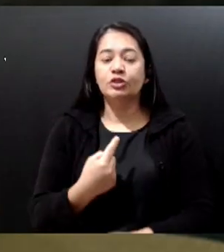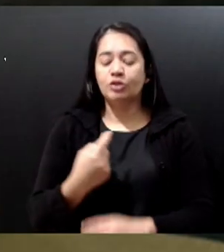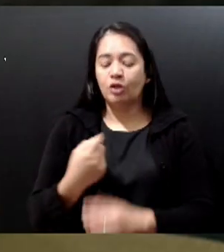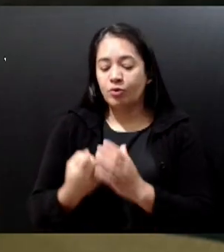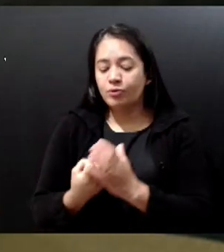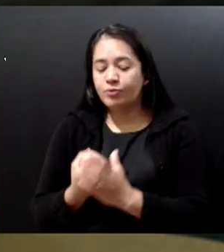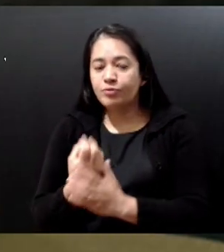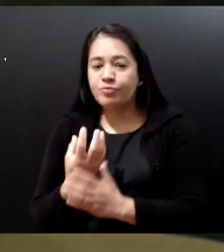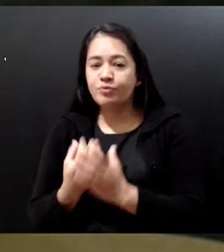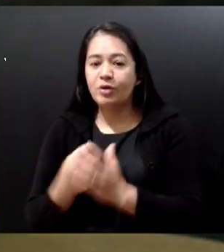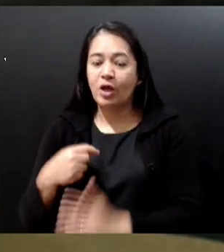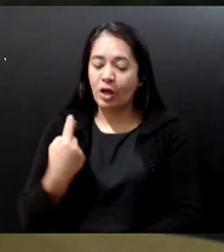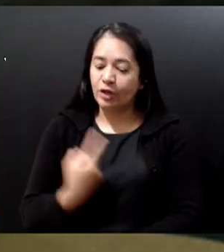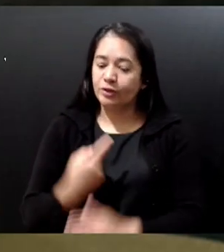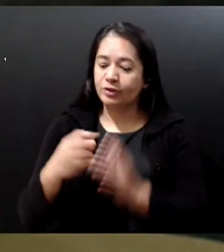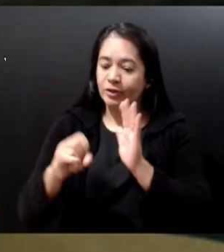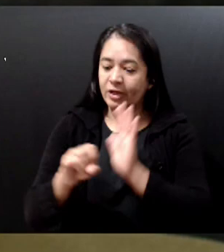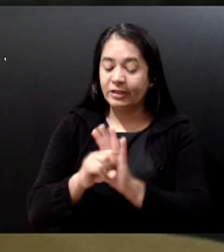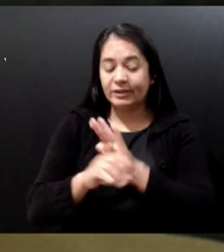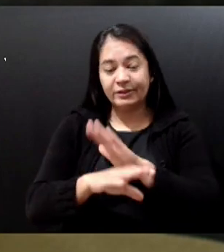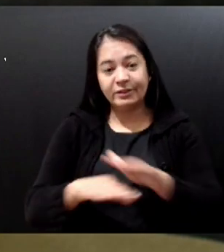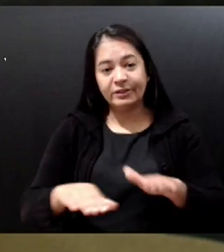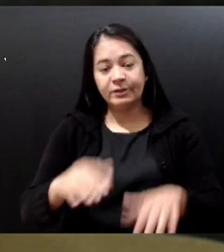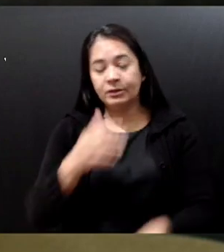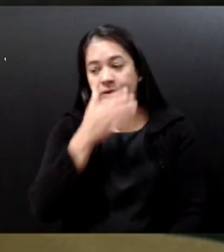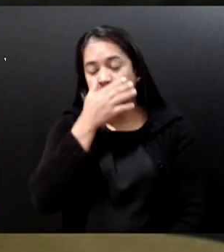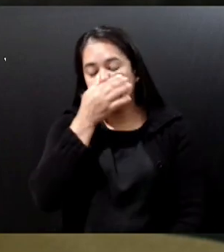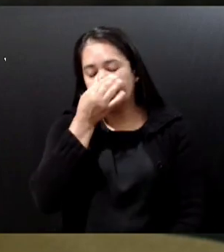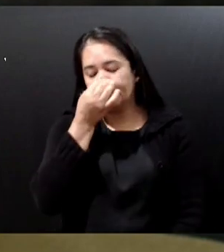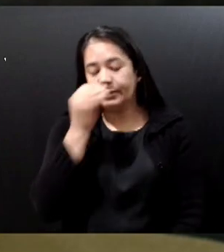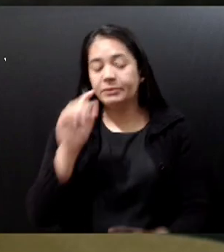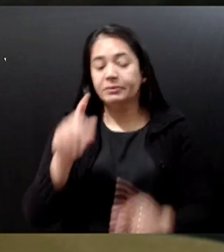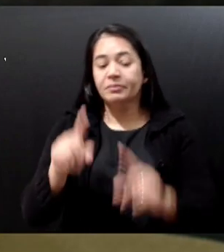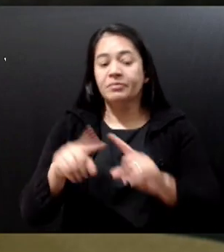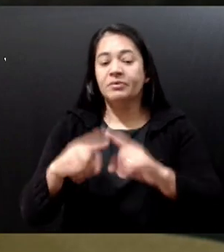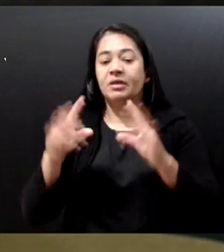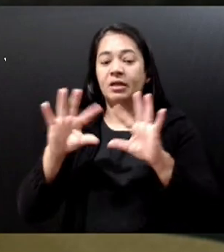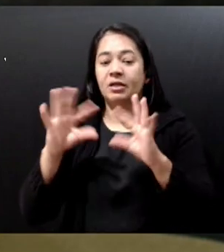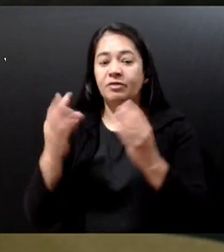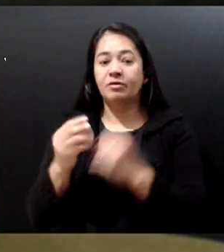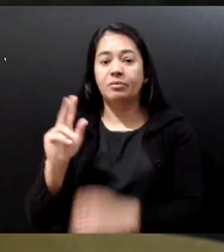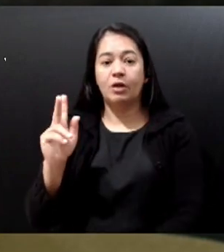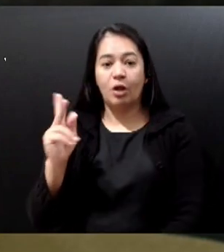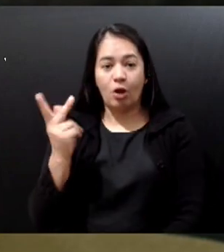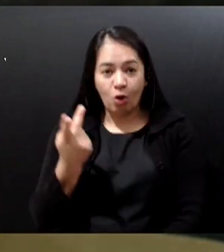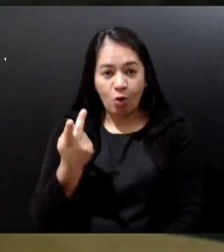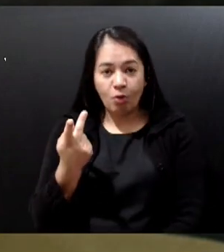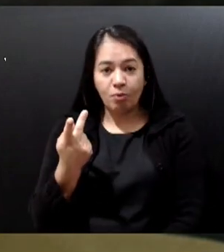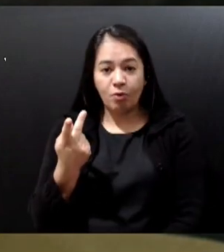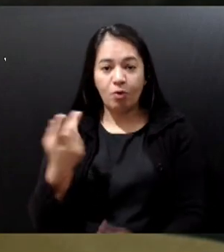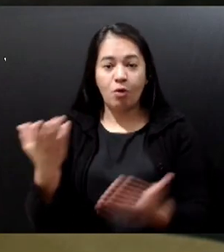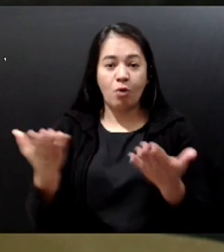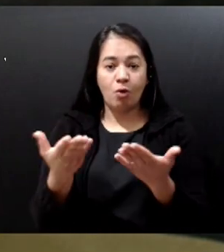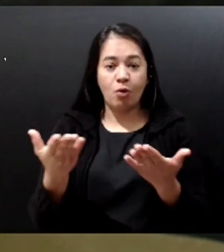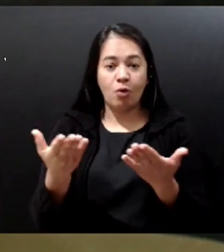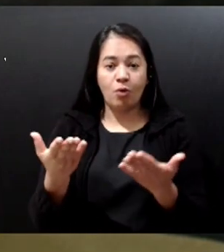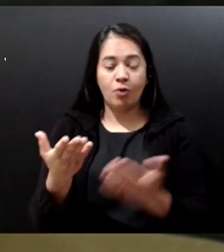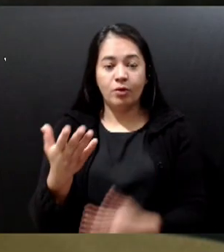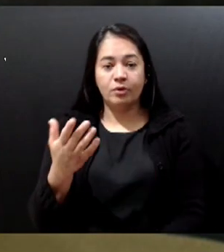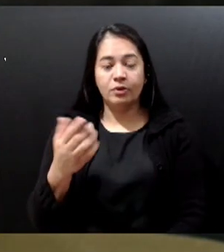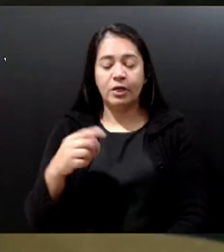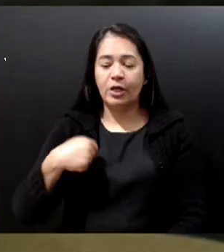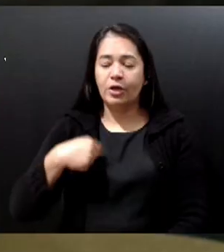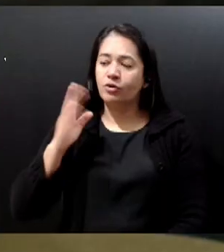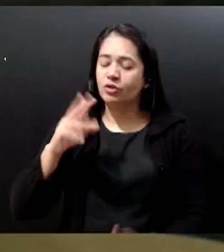dessa criança. E no caso dessas famílias homoafetivas que nós estamos falando hoje, eu também li sobre alguns artigos